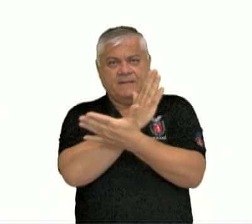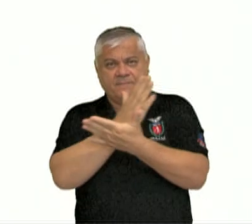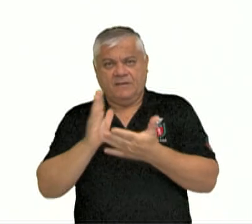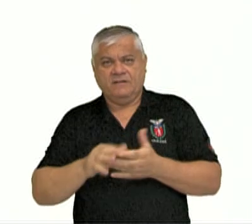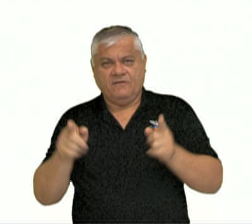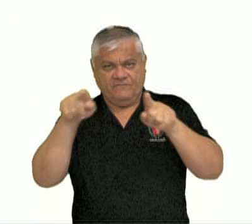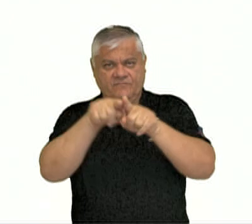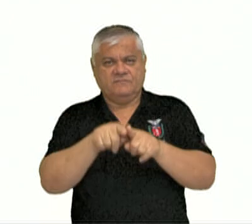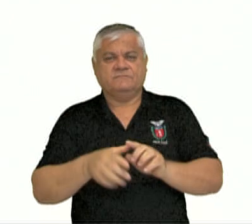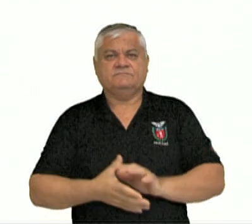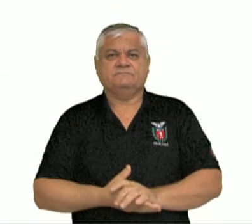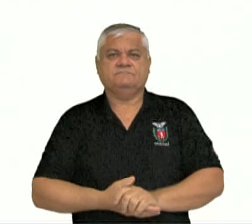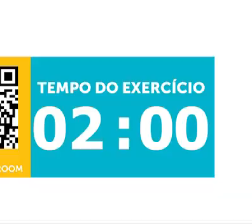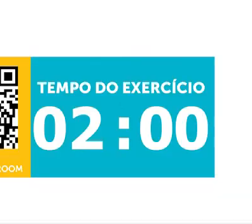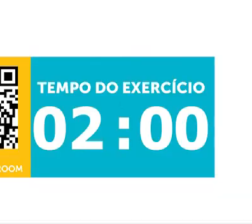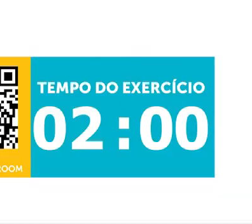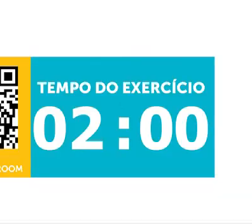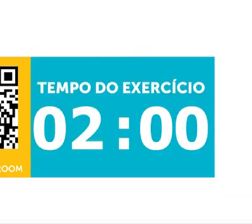retornaremos.